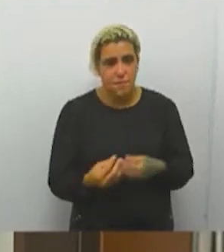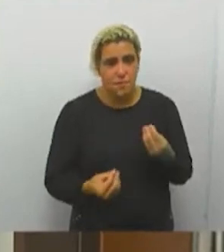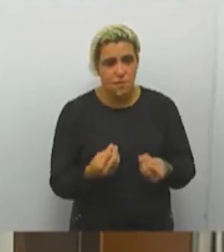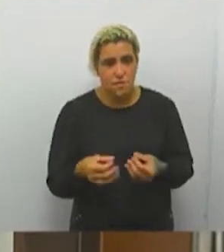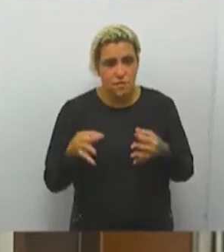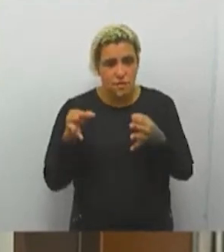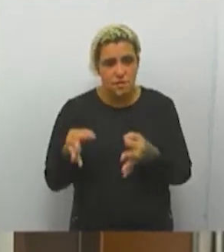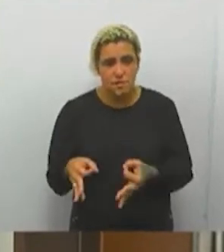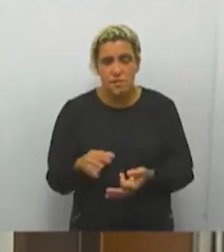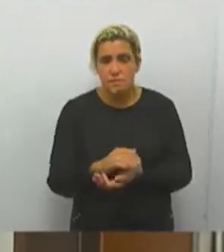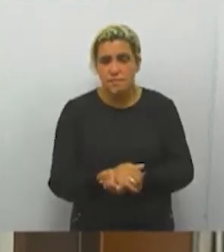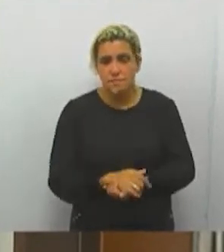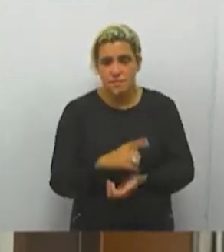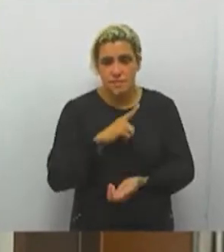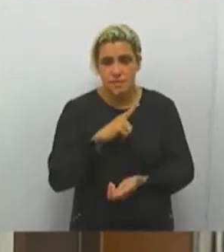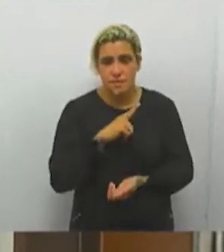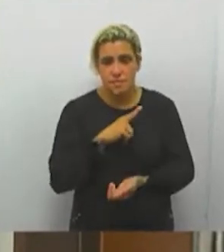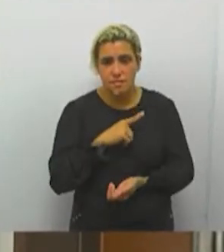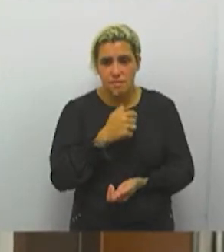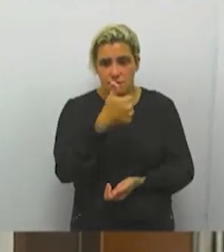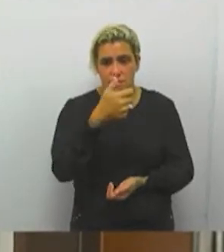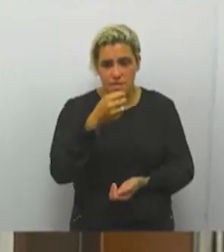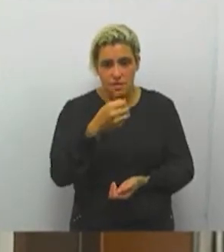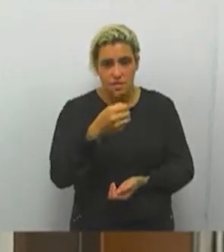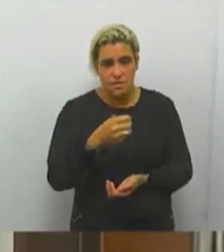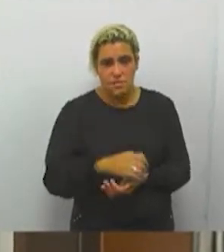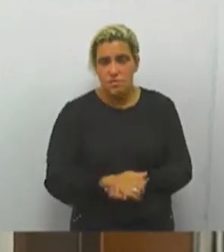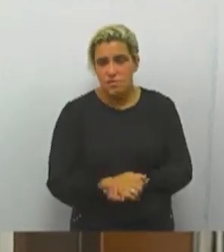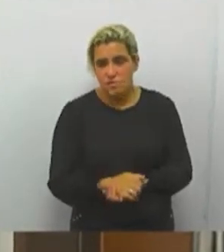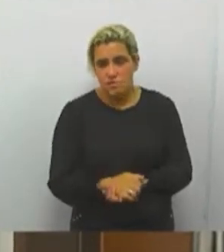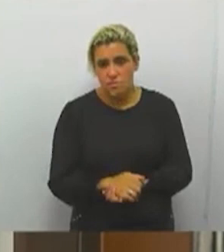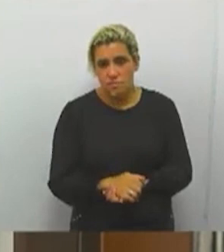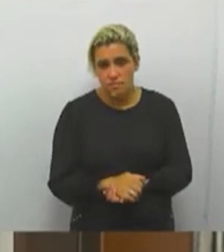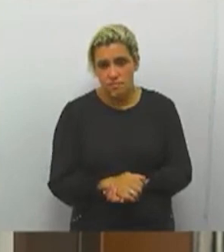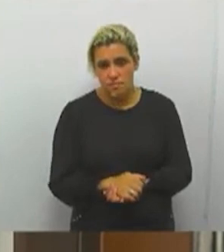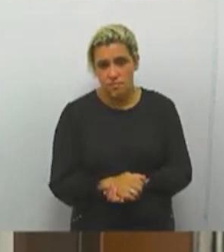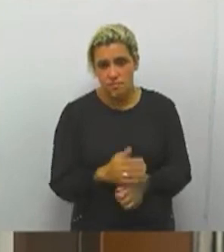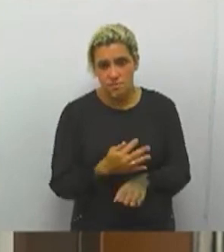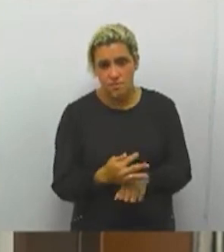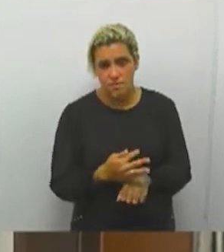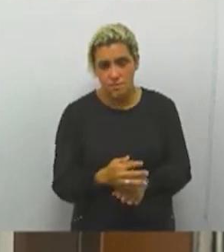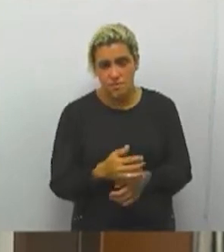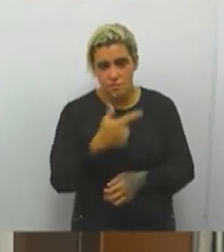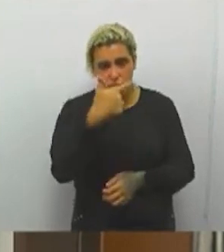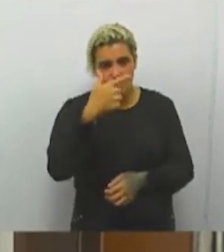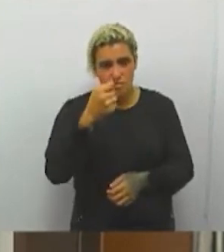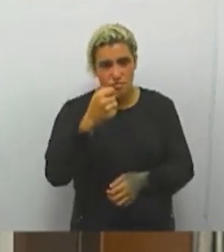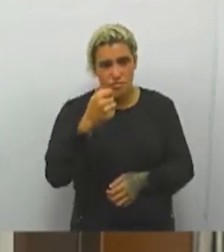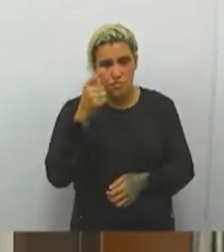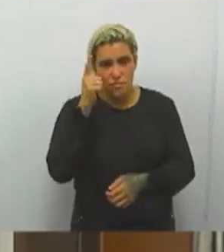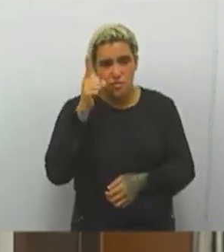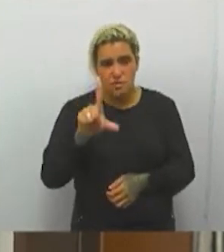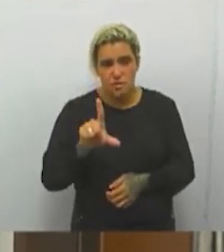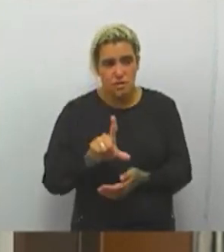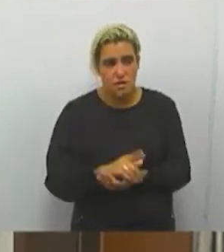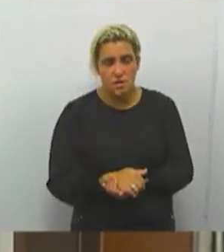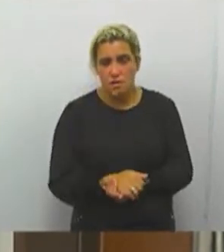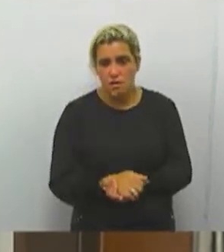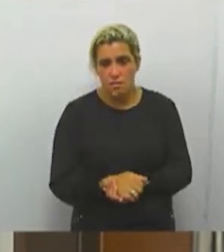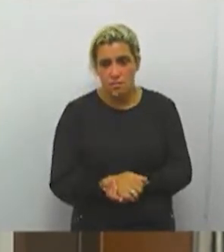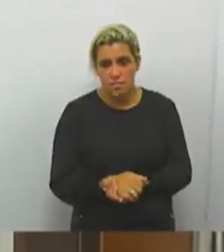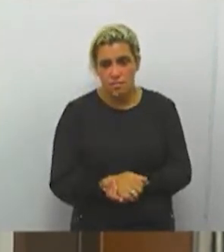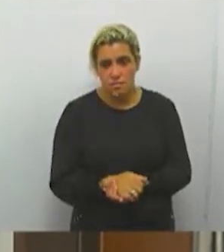certeza nós teremos 10 efetiv 10 titulares e 10 suplentes Então os 20 ganharão óbvio que 10 serão